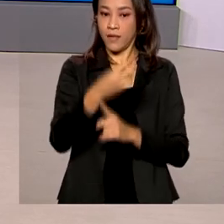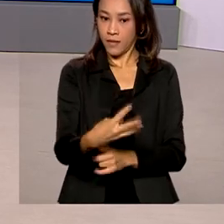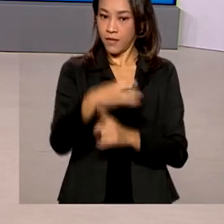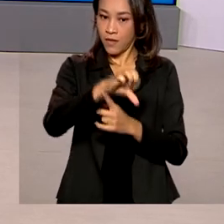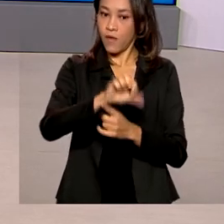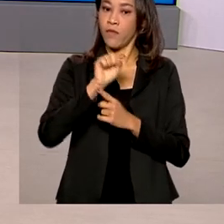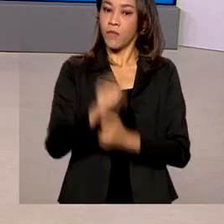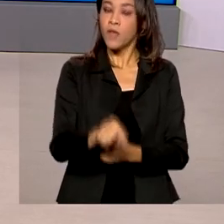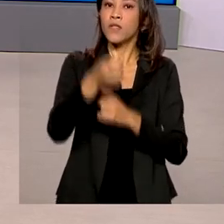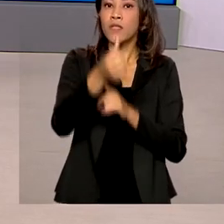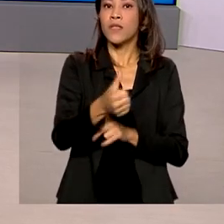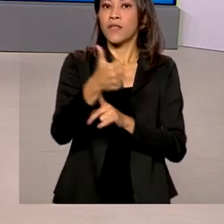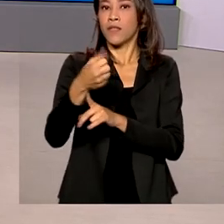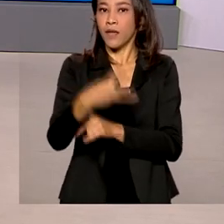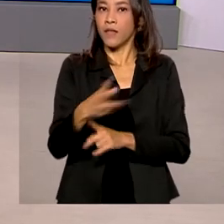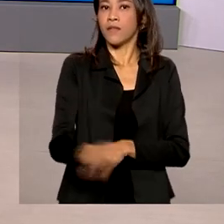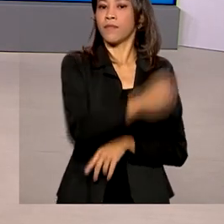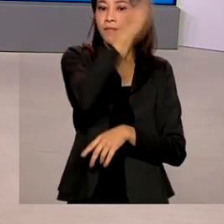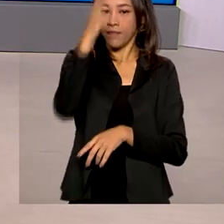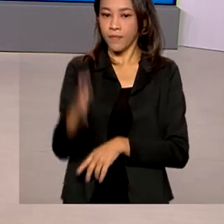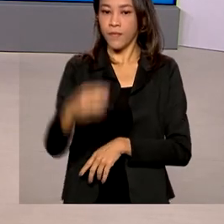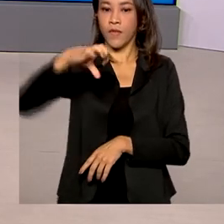134.539.613 doses.